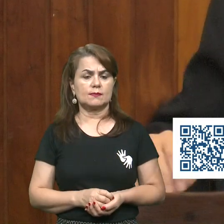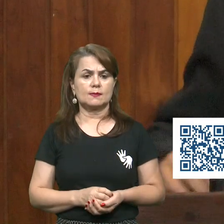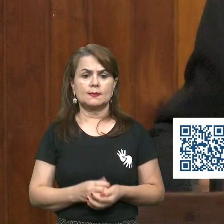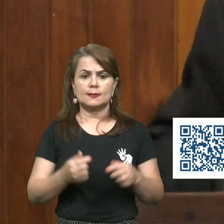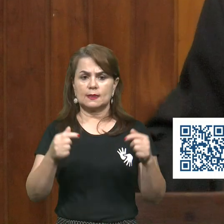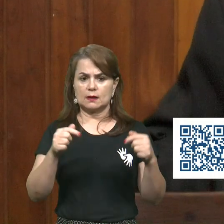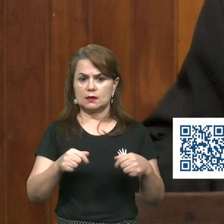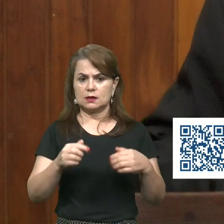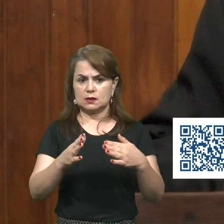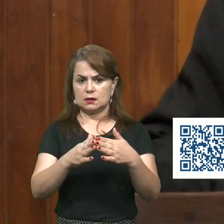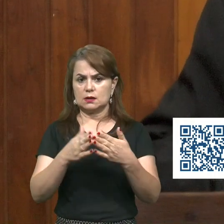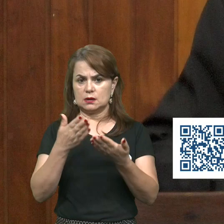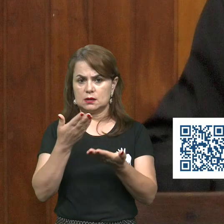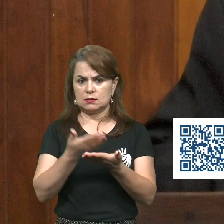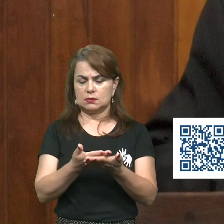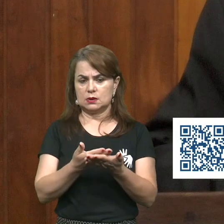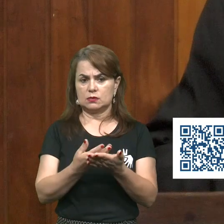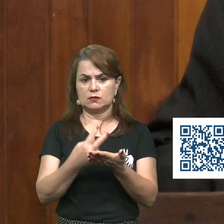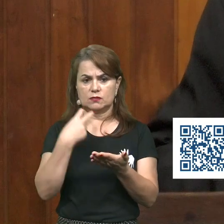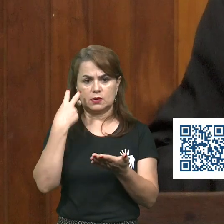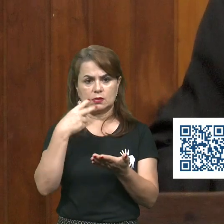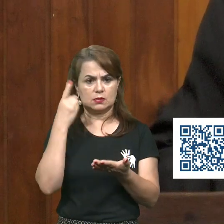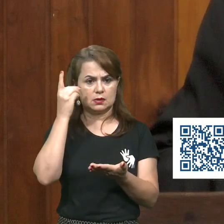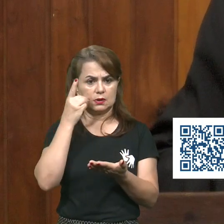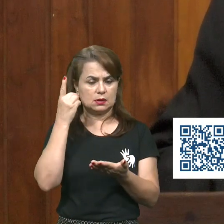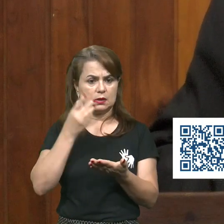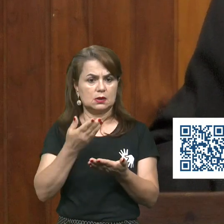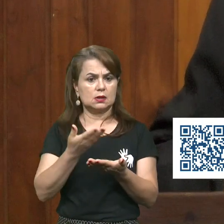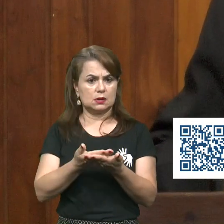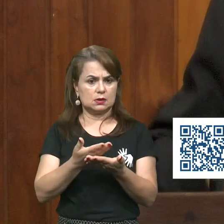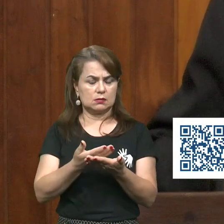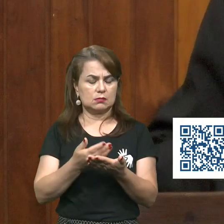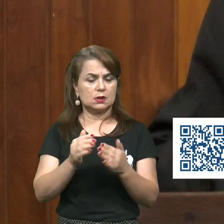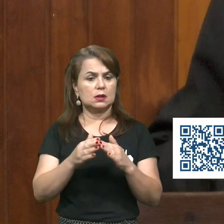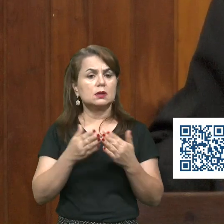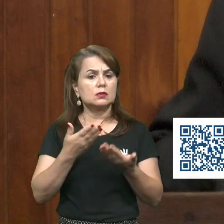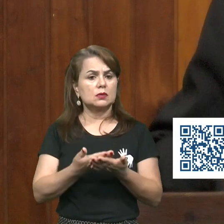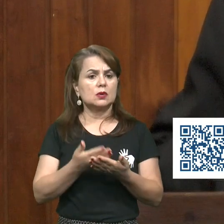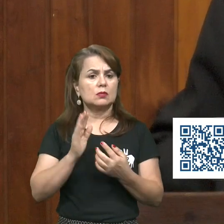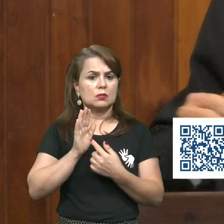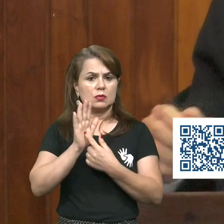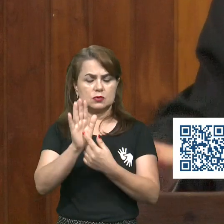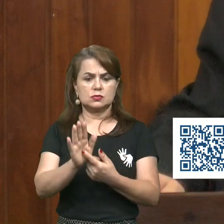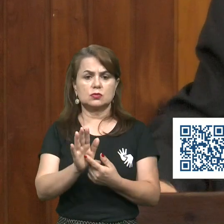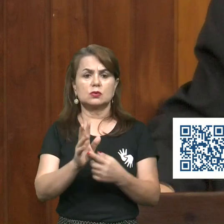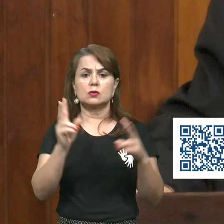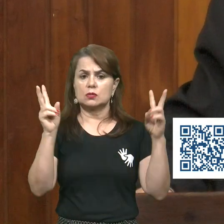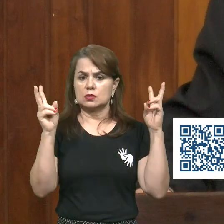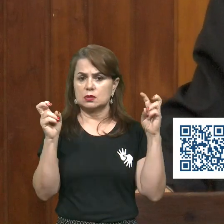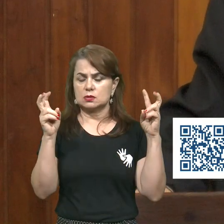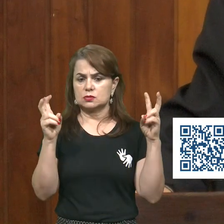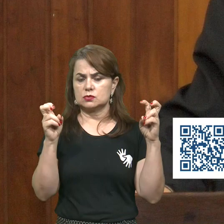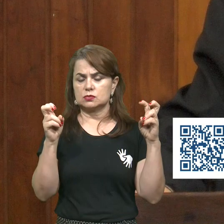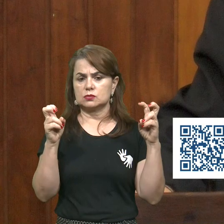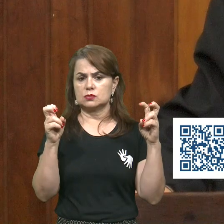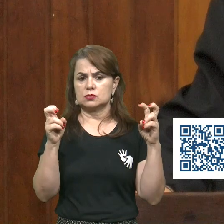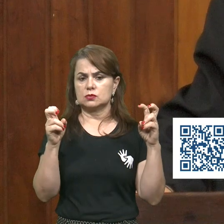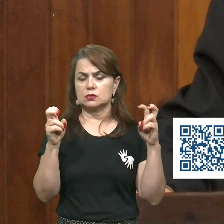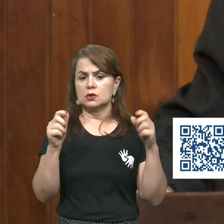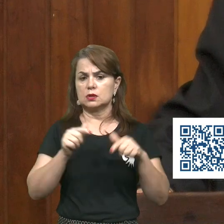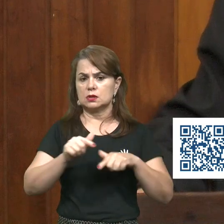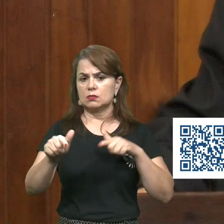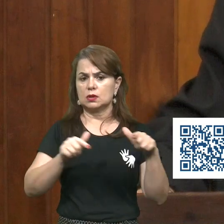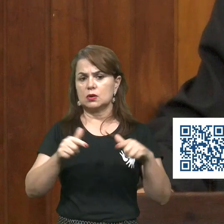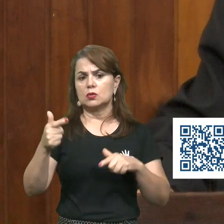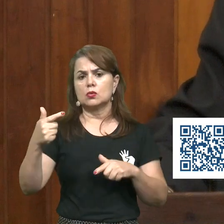no requerimento da professora Daniela, na questão que ela coloca... outros serviços,